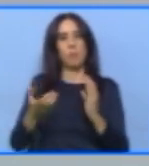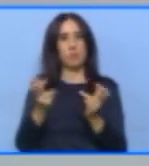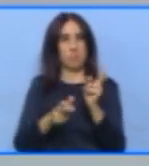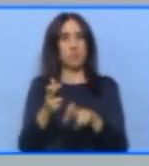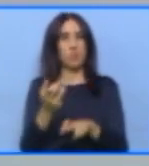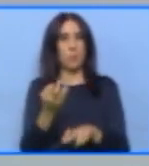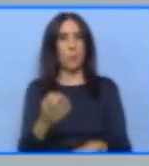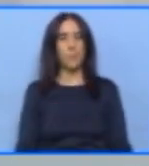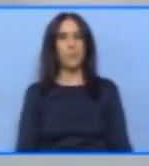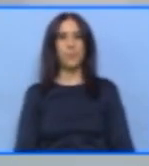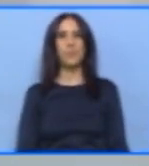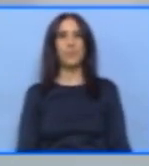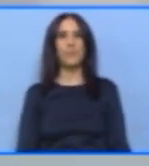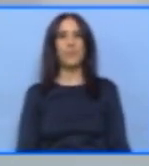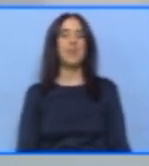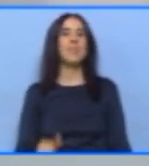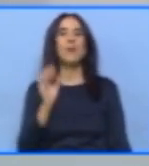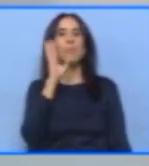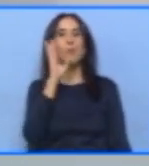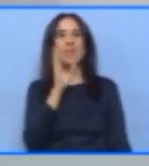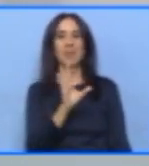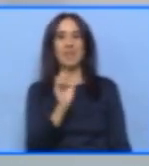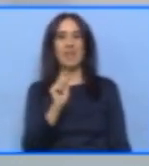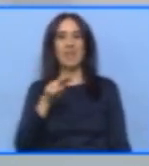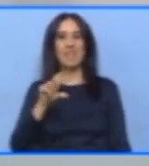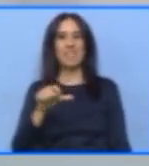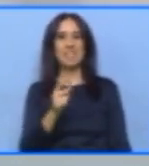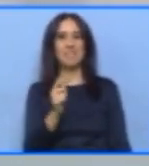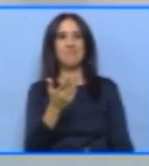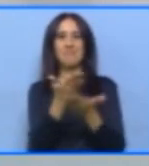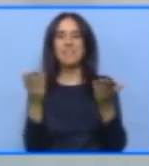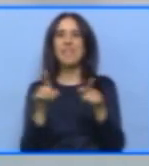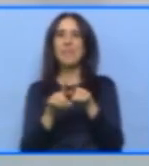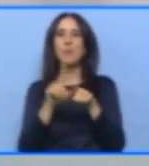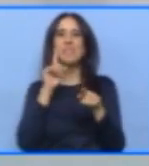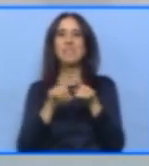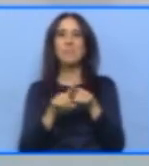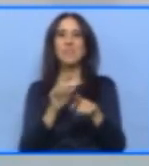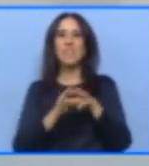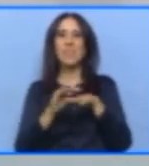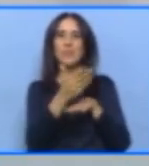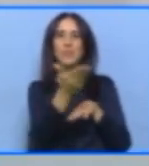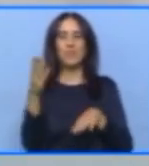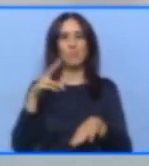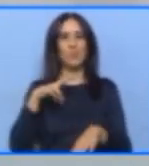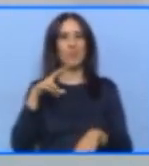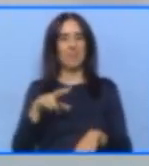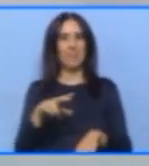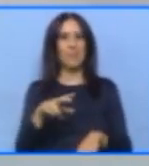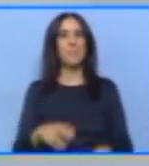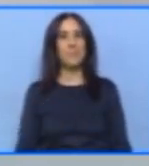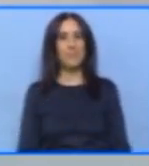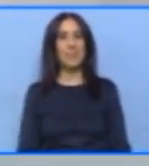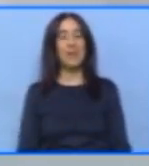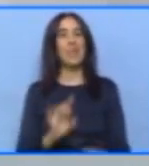surgiram. Boa tarde, Henrique. Boa tarde, queridos irmãos e irmãs de Portugal. Esta circunstância de